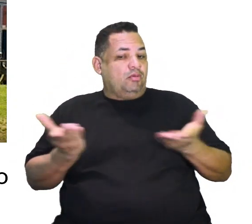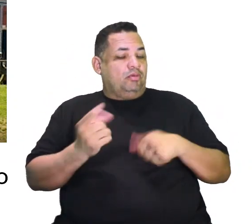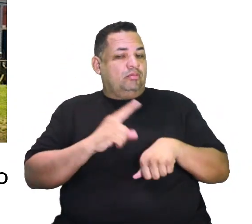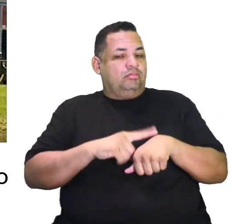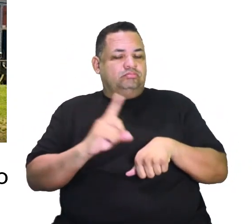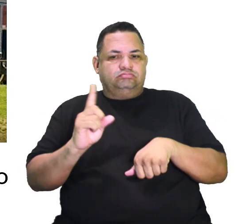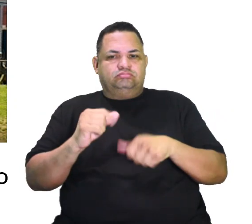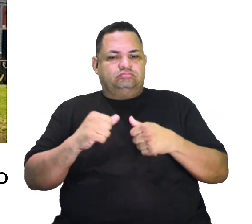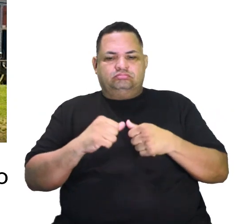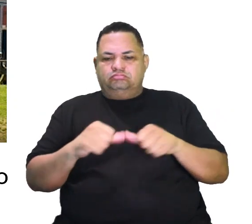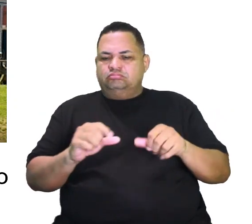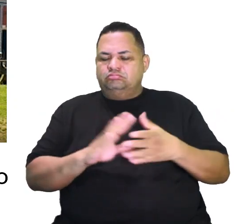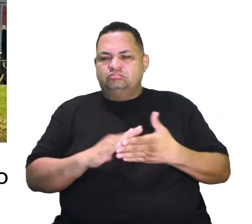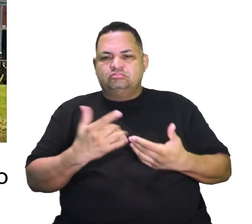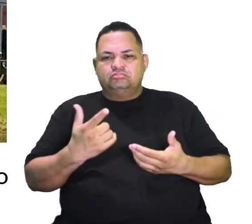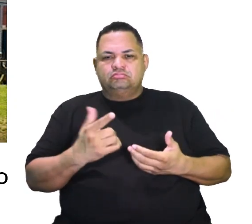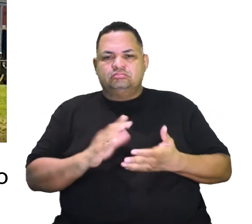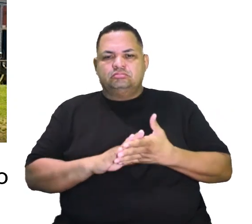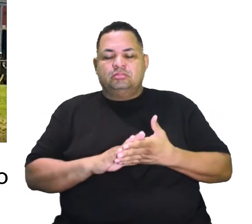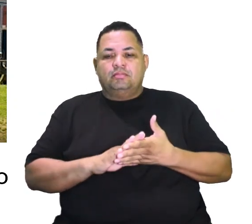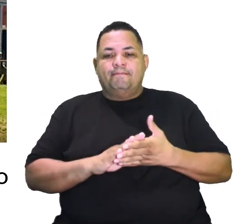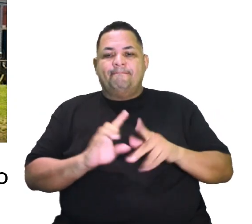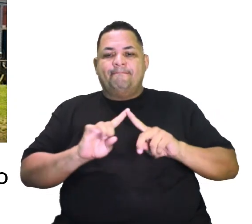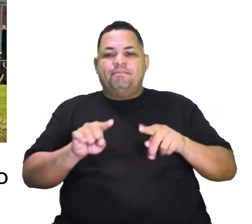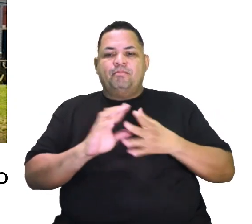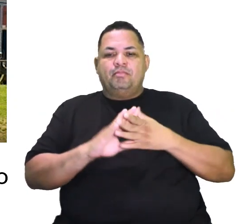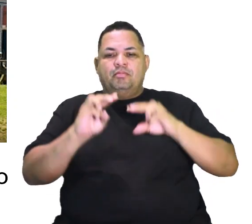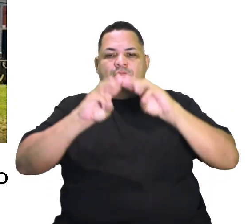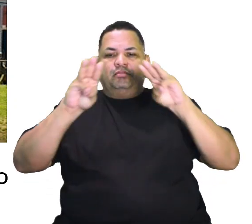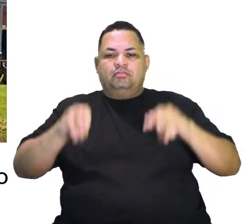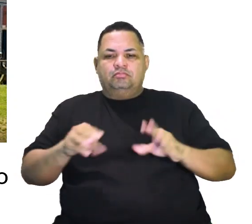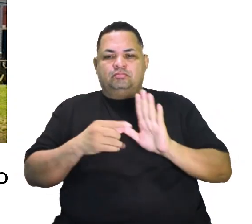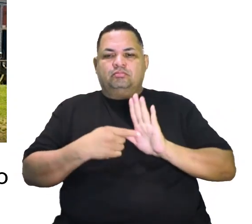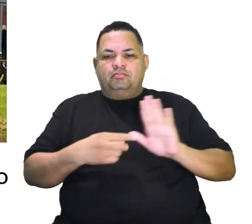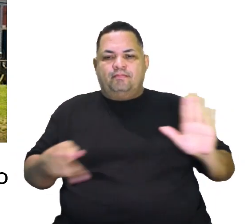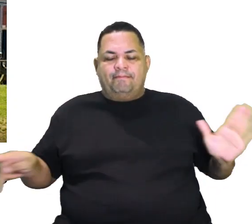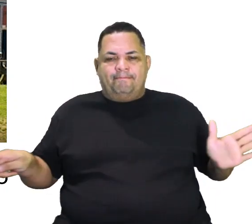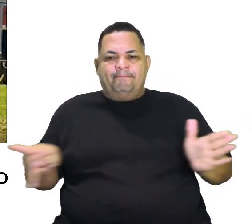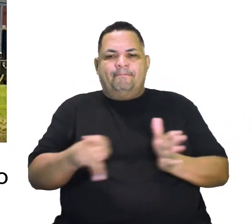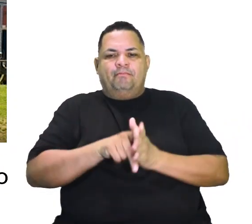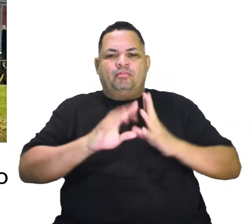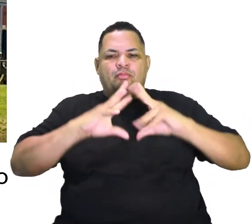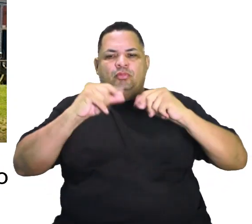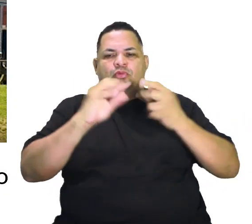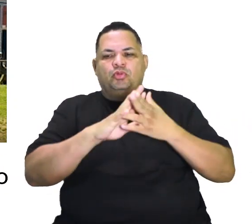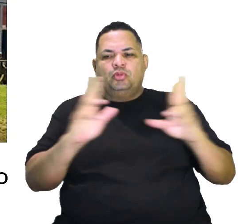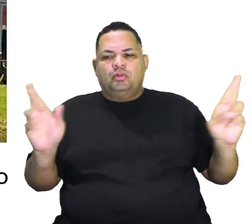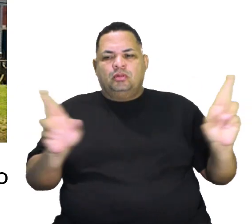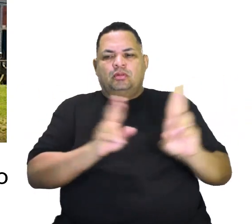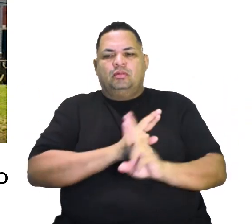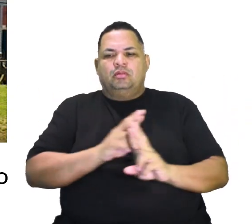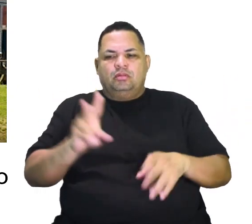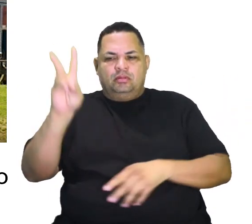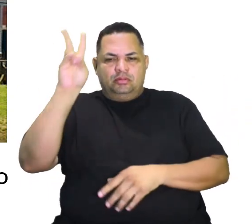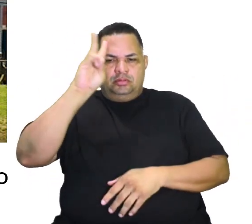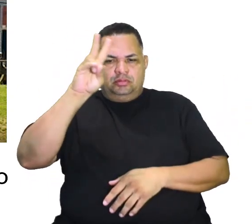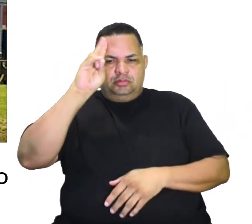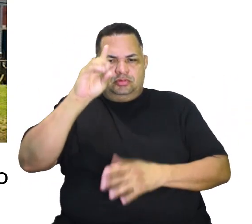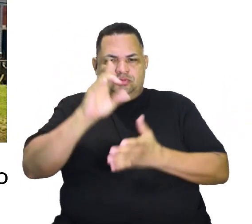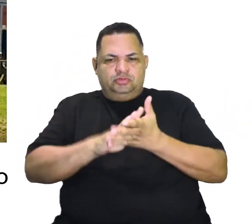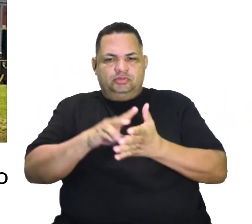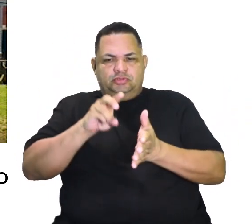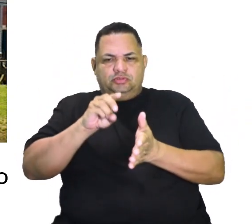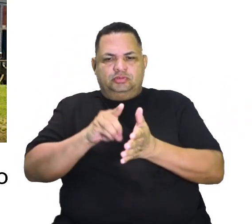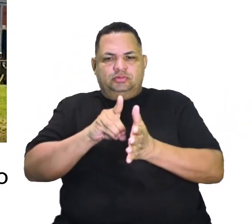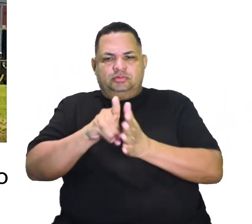visitação, mas que é um museu específico para exposição de tudo que está relacionado à história da ferrovia,